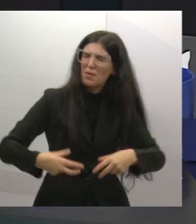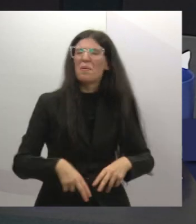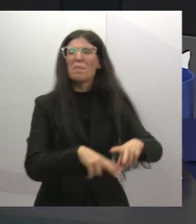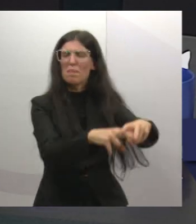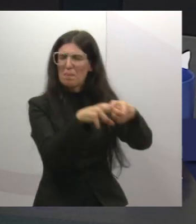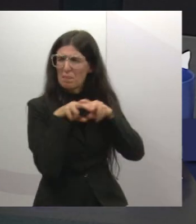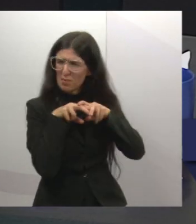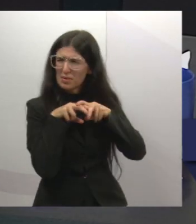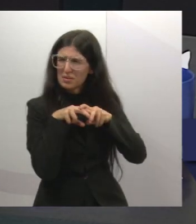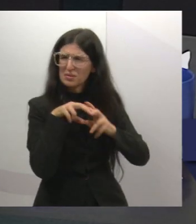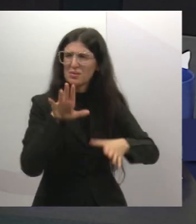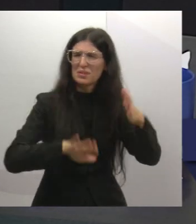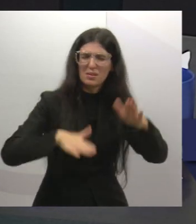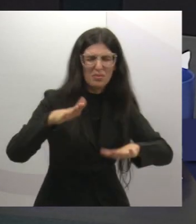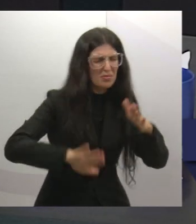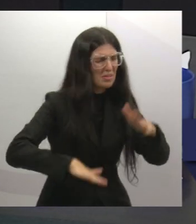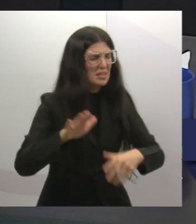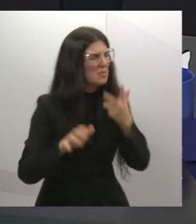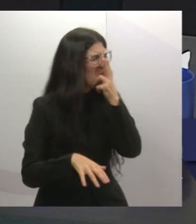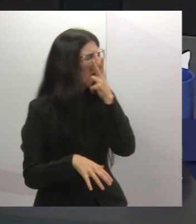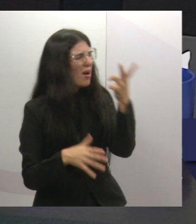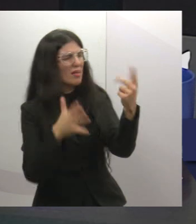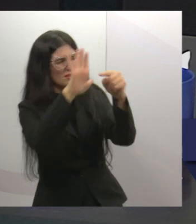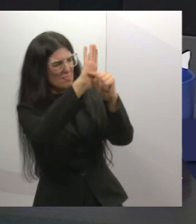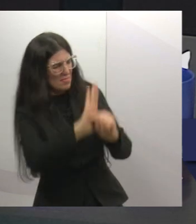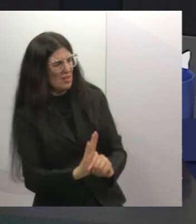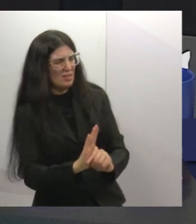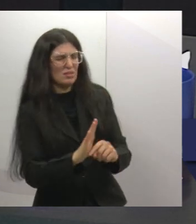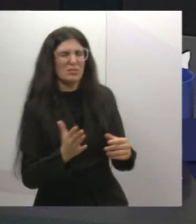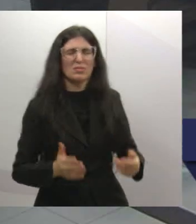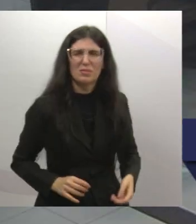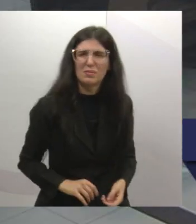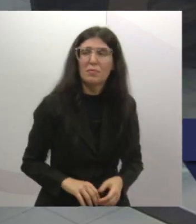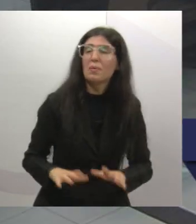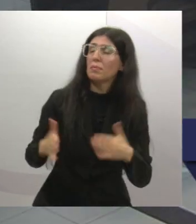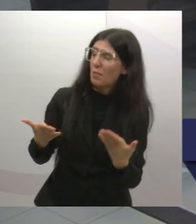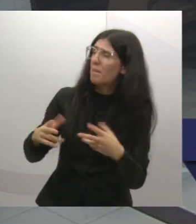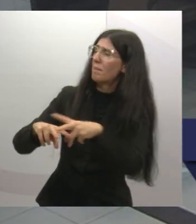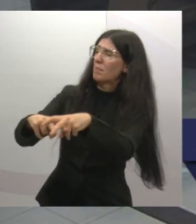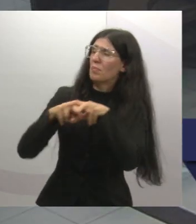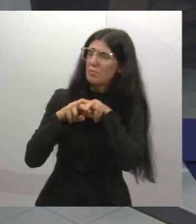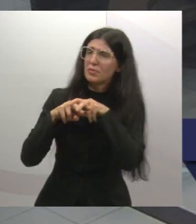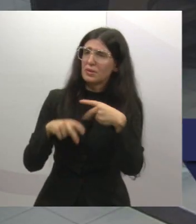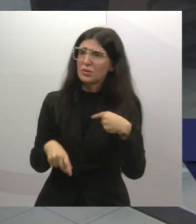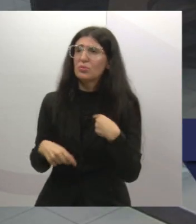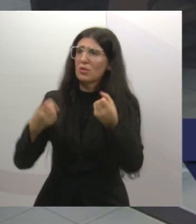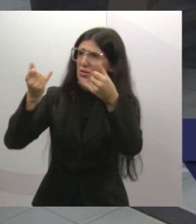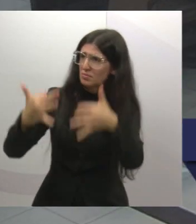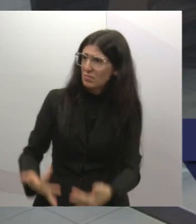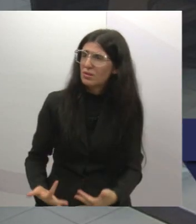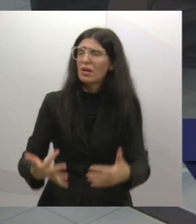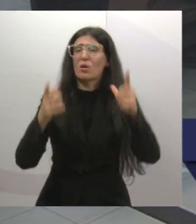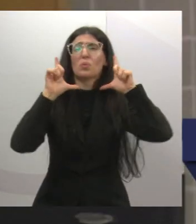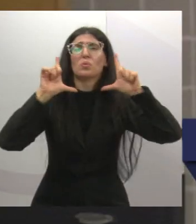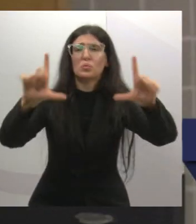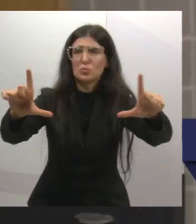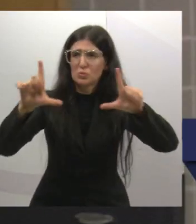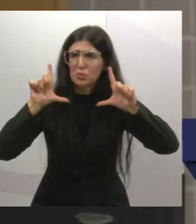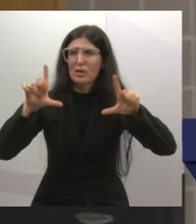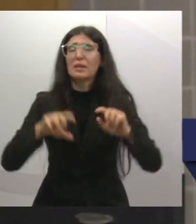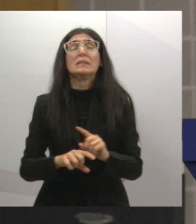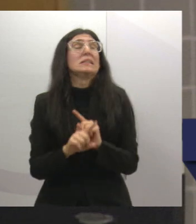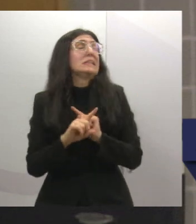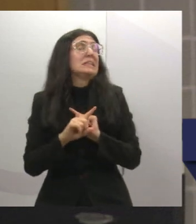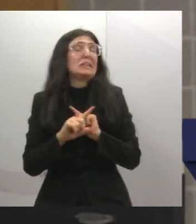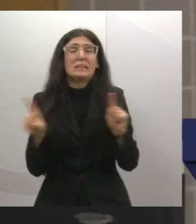às vezes, dá uma diminuição de valores, né? Por isso que eu comentei nos slides que não